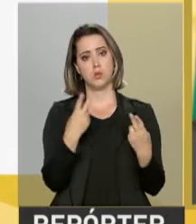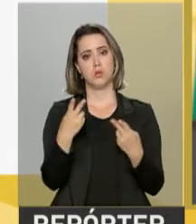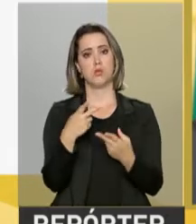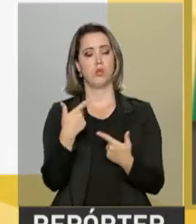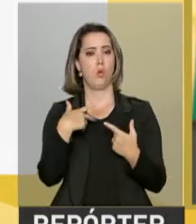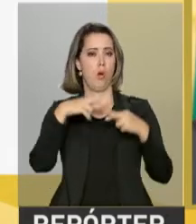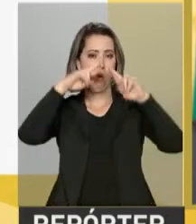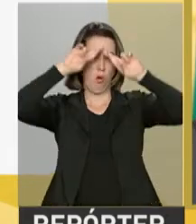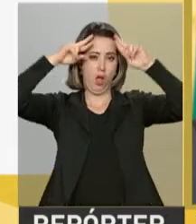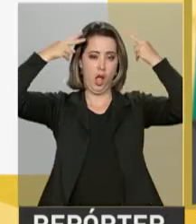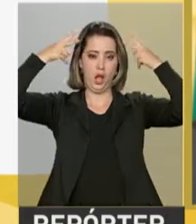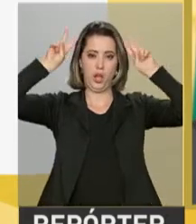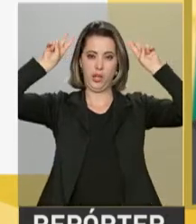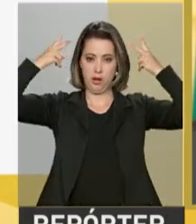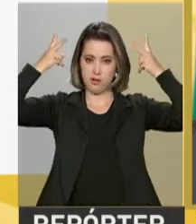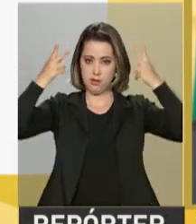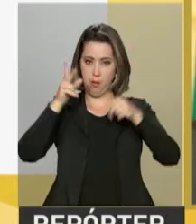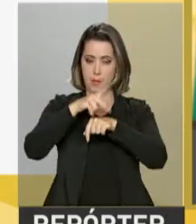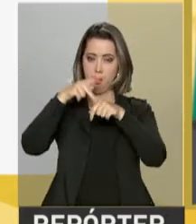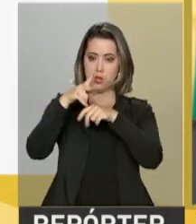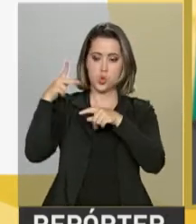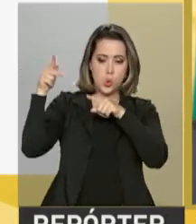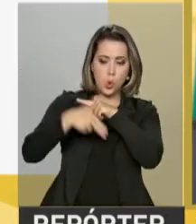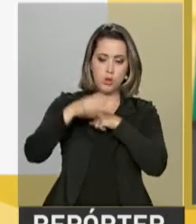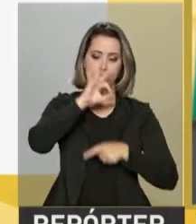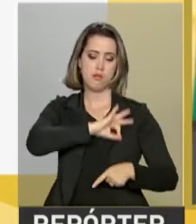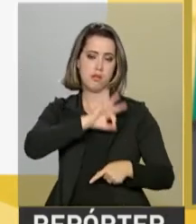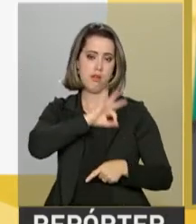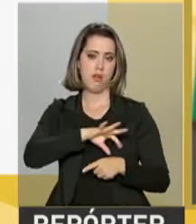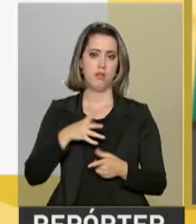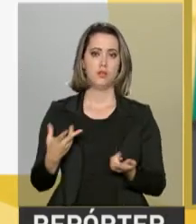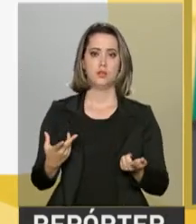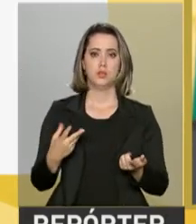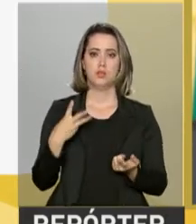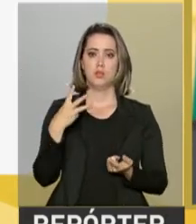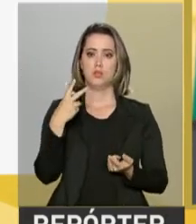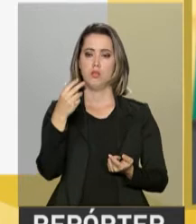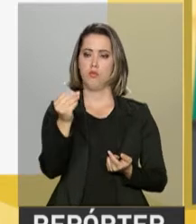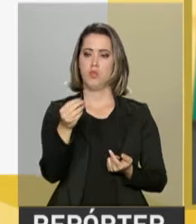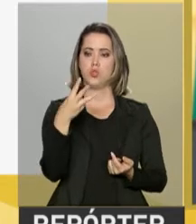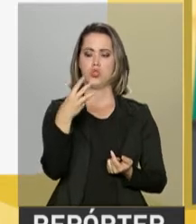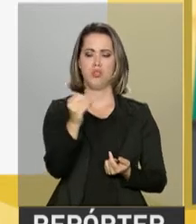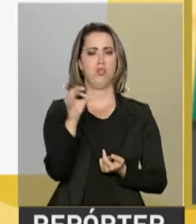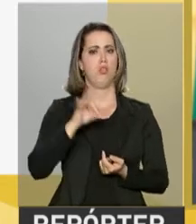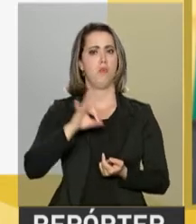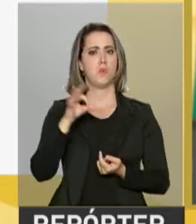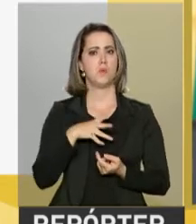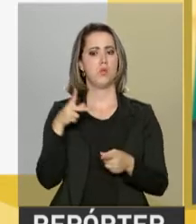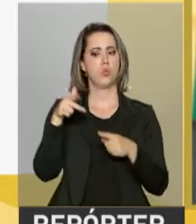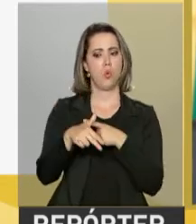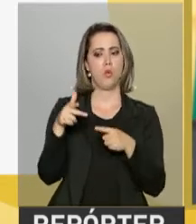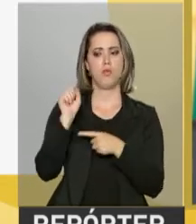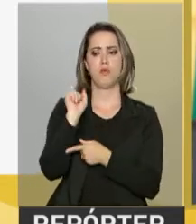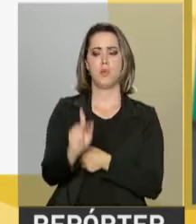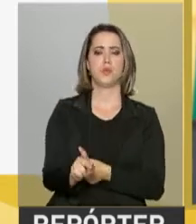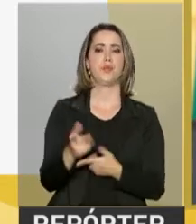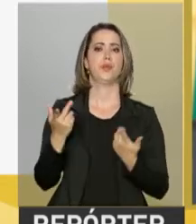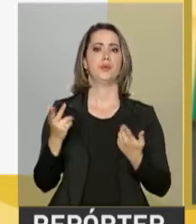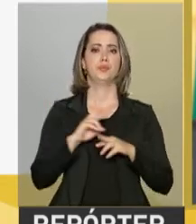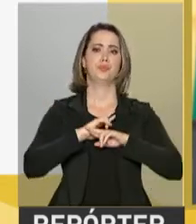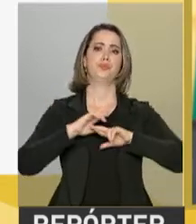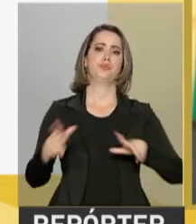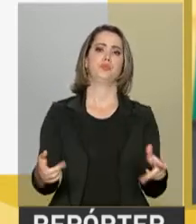grécia em portugal cortar salários dos funcionários e 23% contar aposentadorias pensões não é